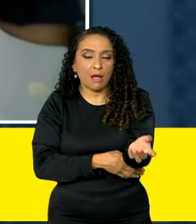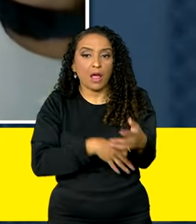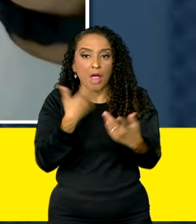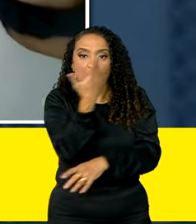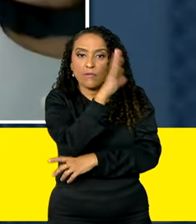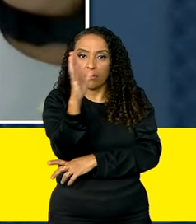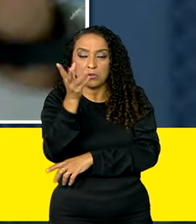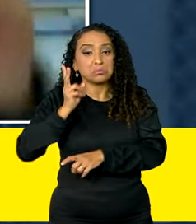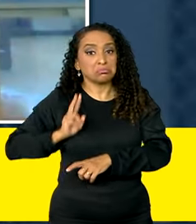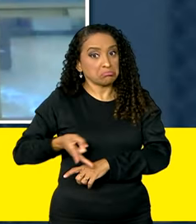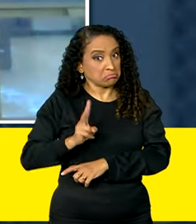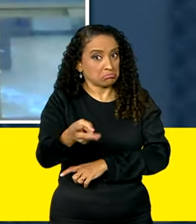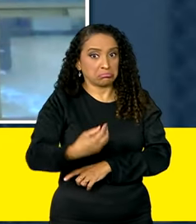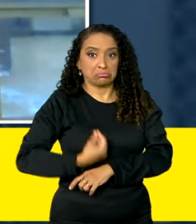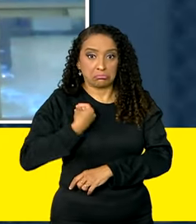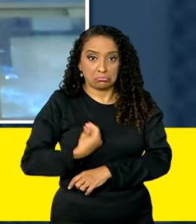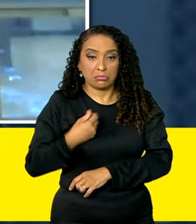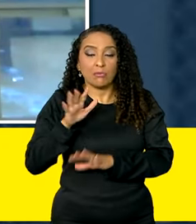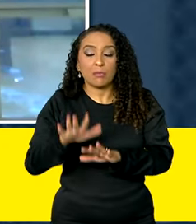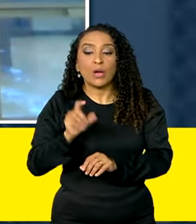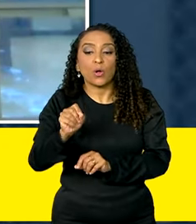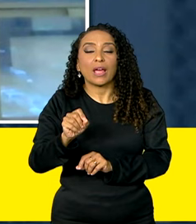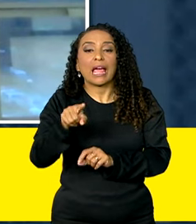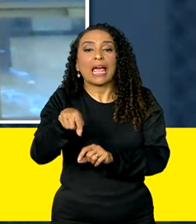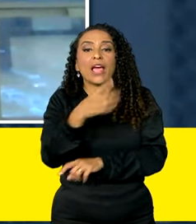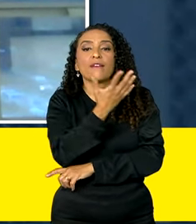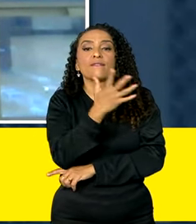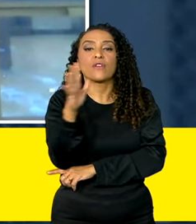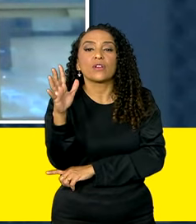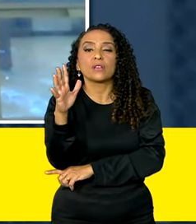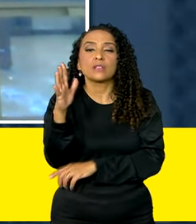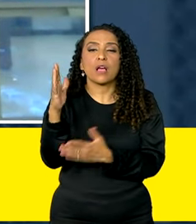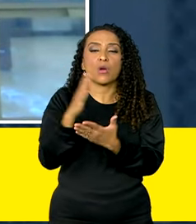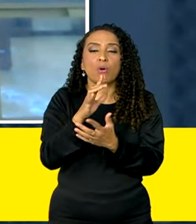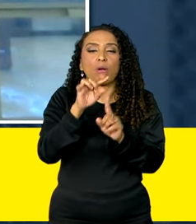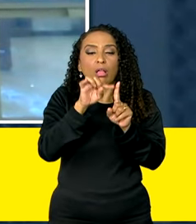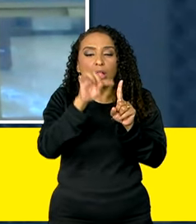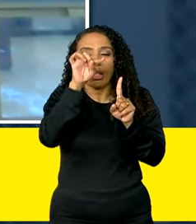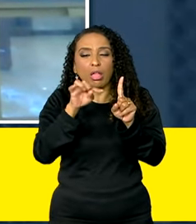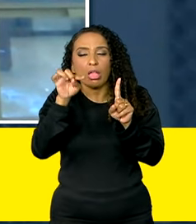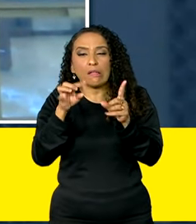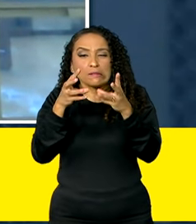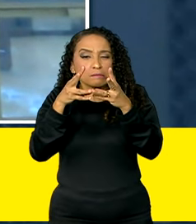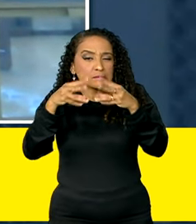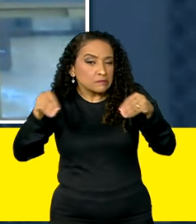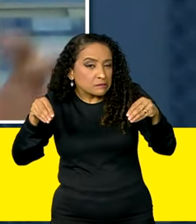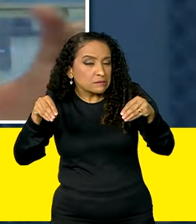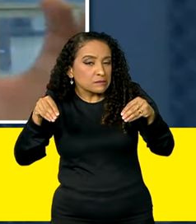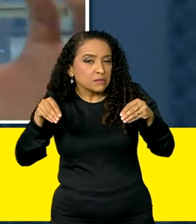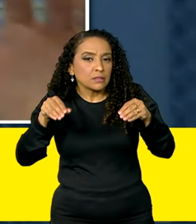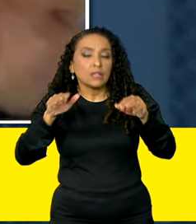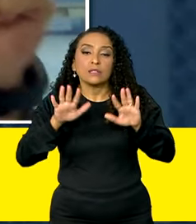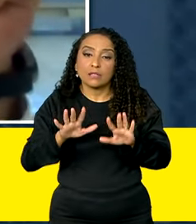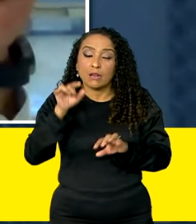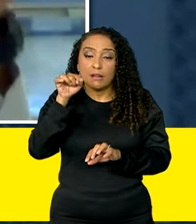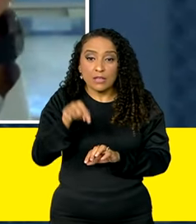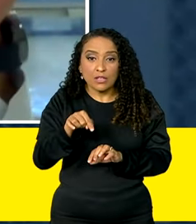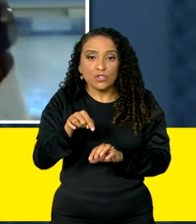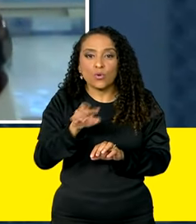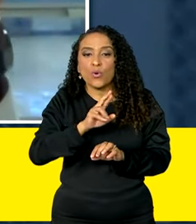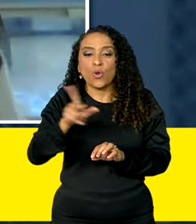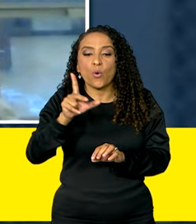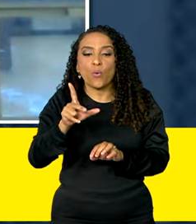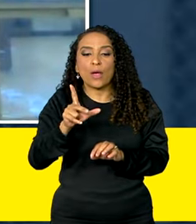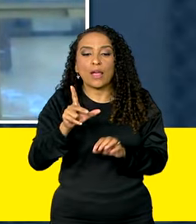floresta ainda continua, só que ela é considerada uma floresta com algum nível de degradação, certo? E isso não